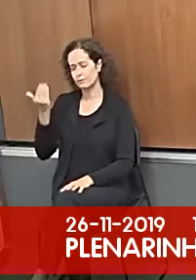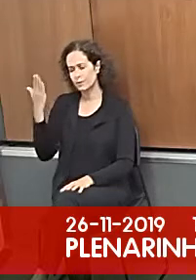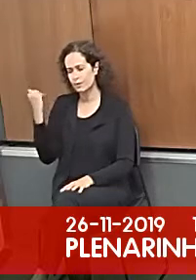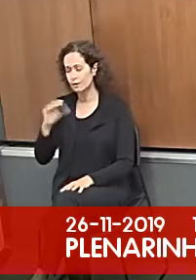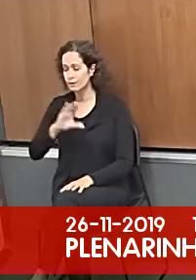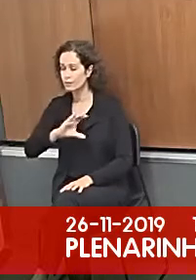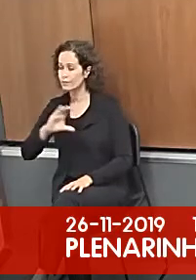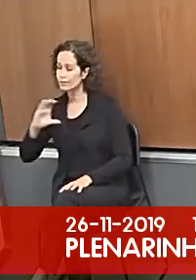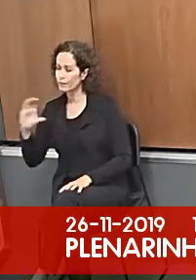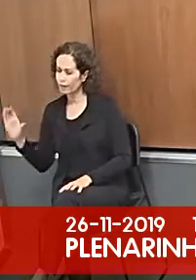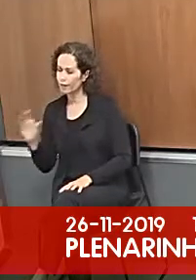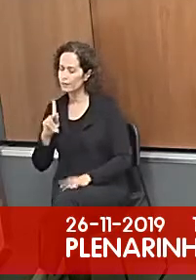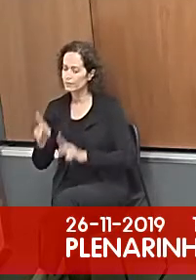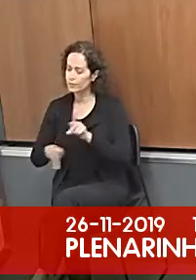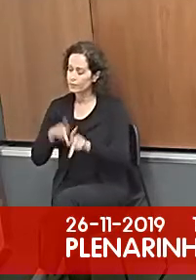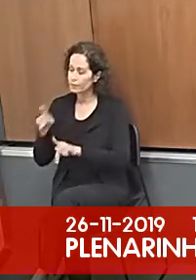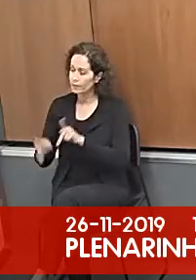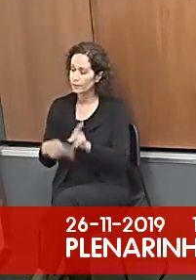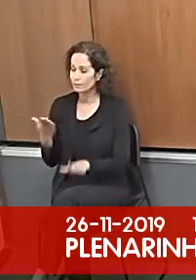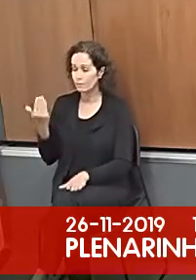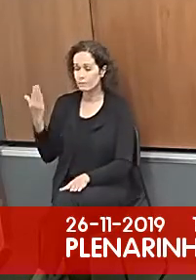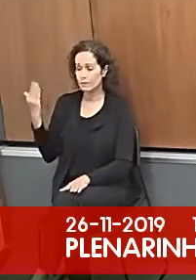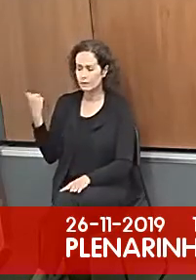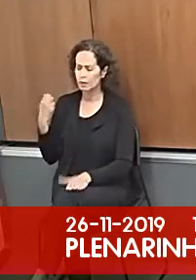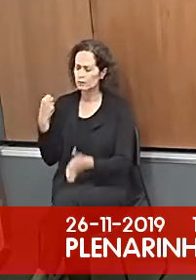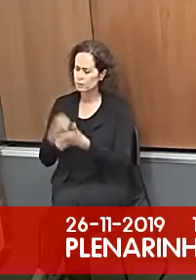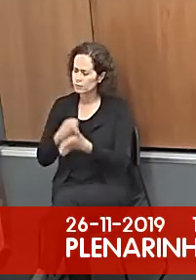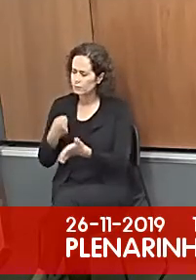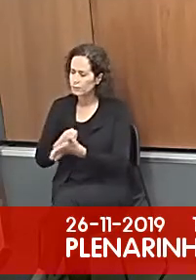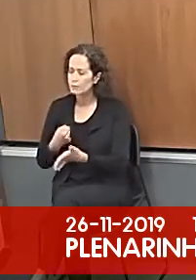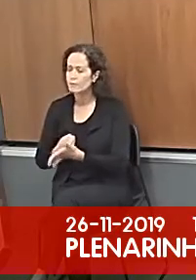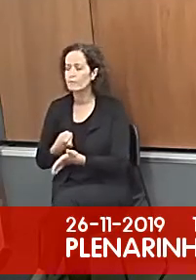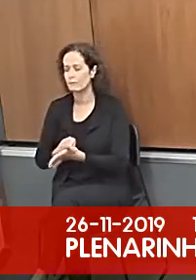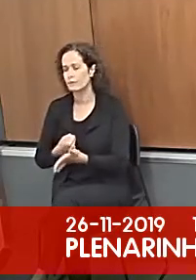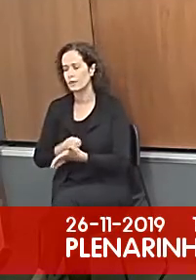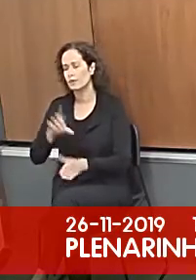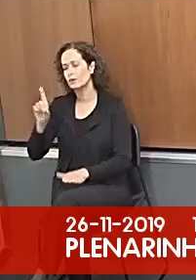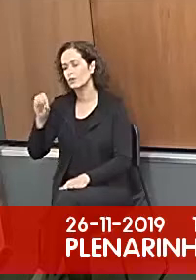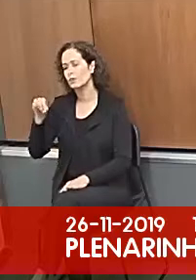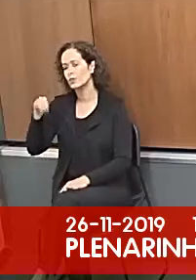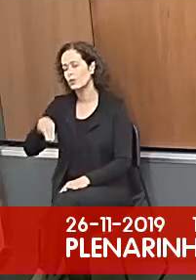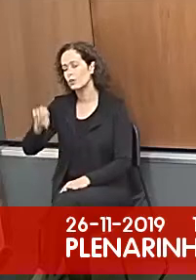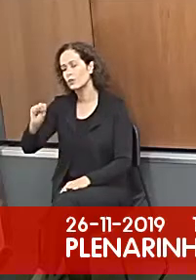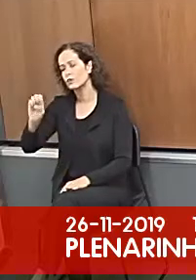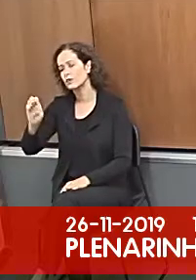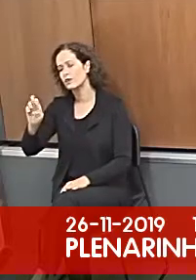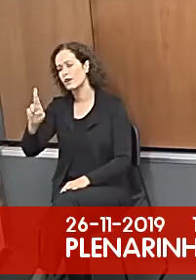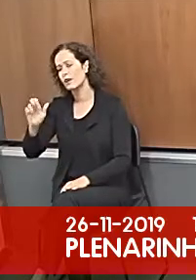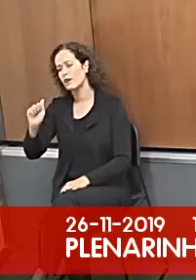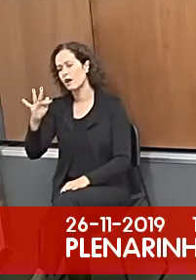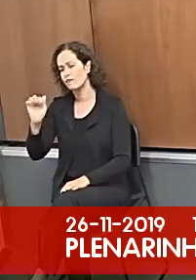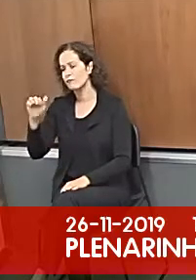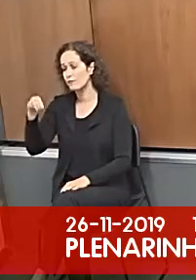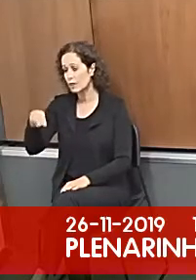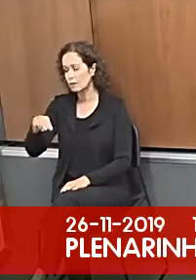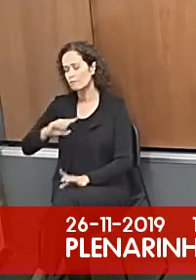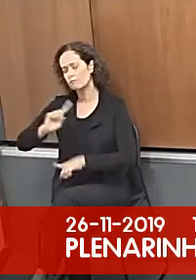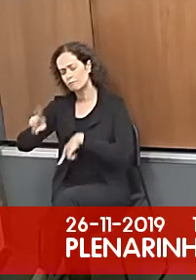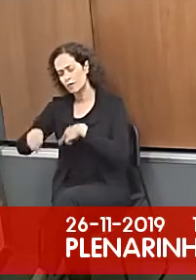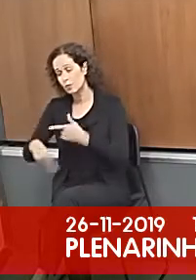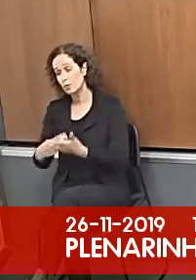da Arquidiocese, quando lutamos por isso com Dom Serafim, e Dom Valmor logo em seguida chegou e abraçou a